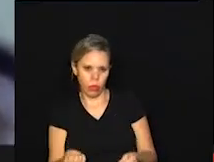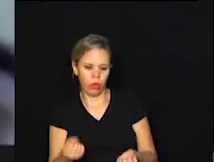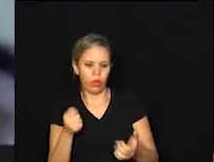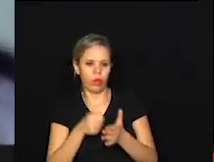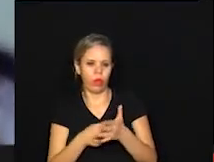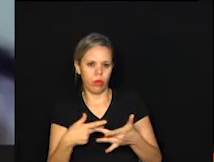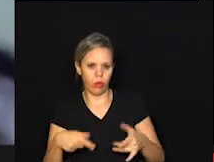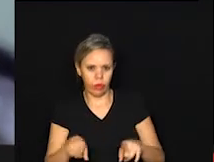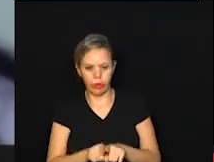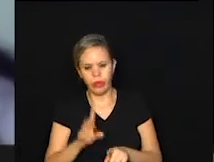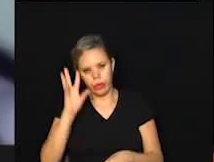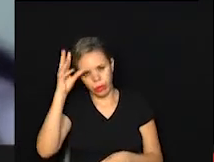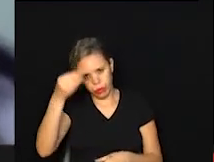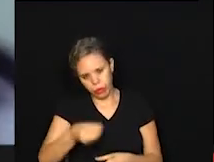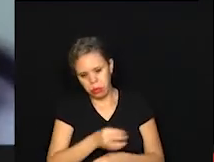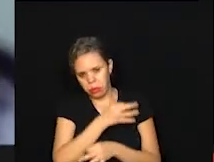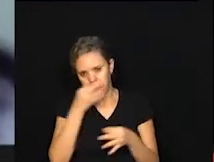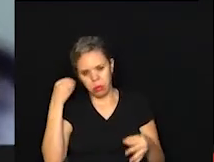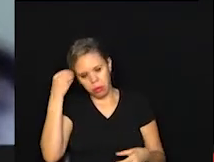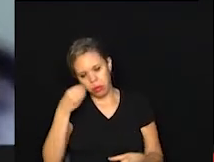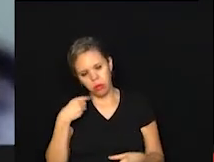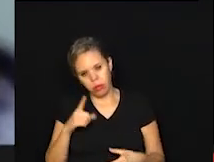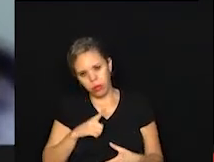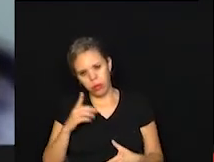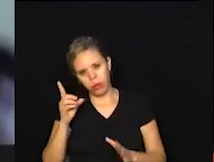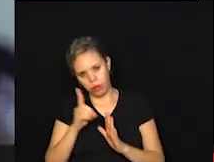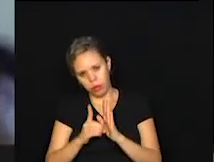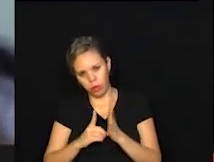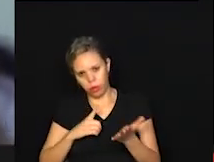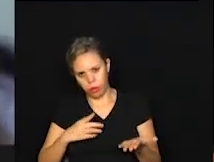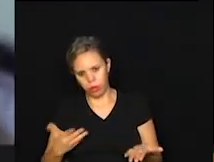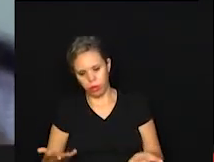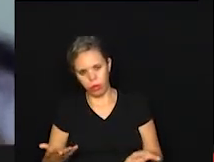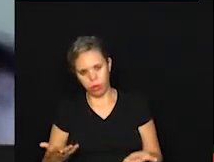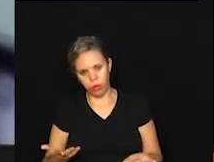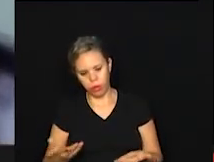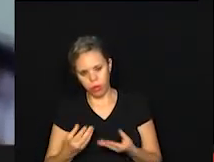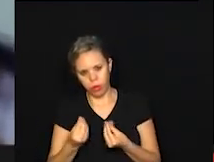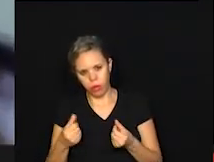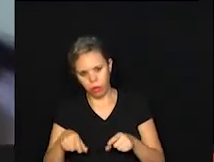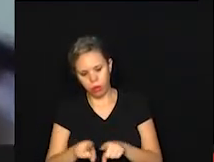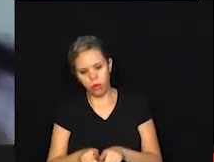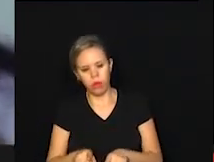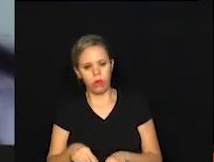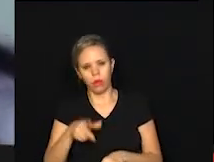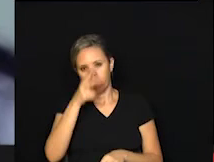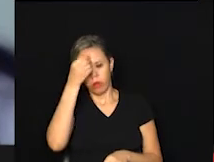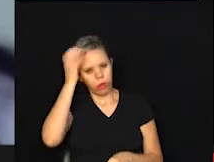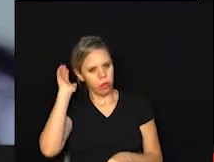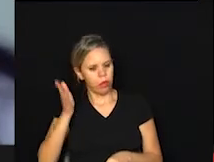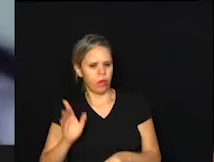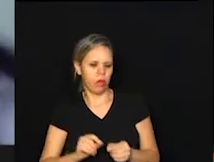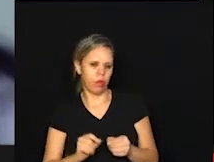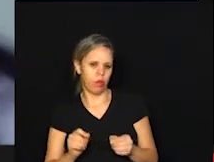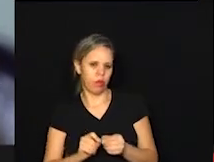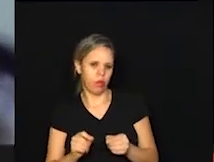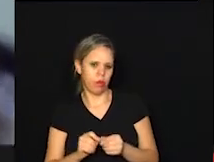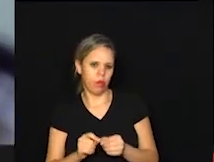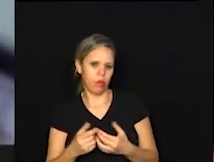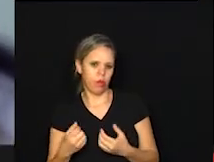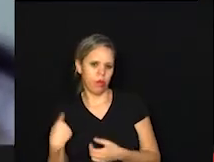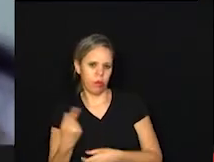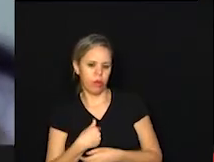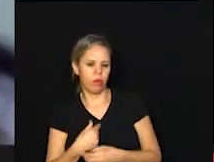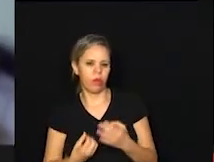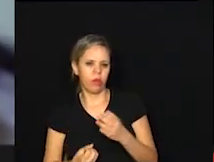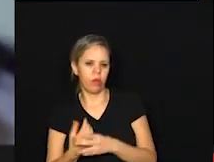causas, entende muito bem, e nós temos o decreto. Mas tendo essa sensibilidade, o prefeito já fez a menção em que nós vamos